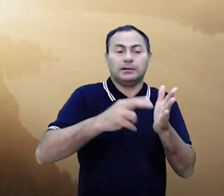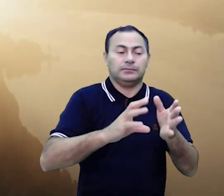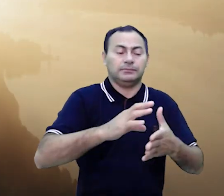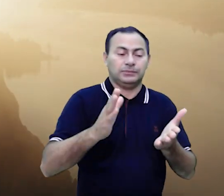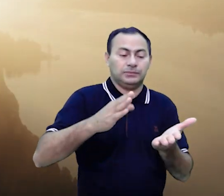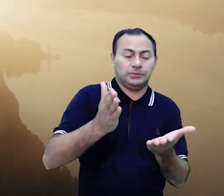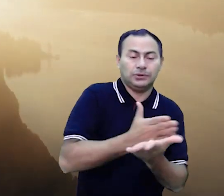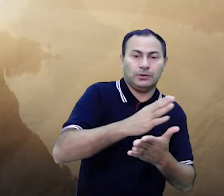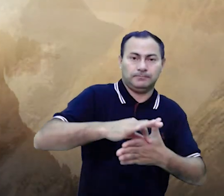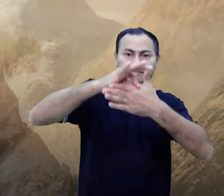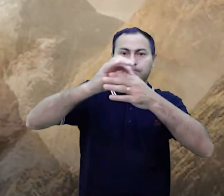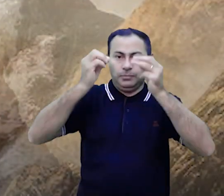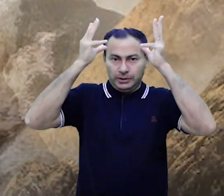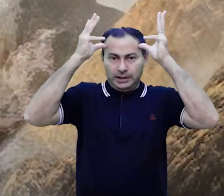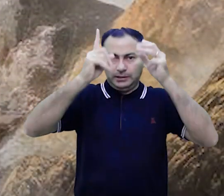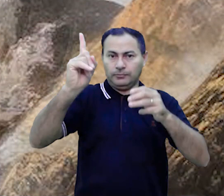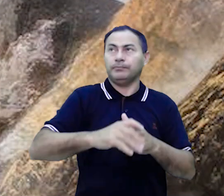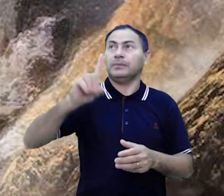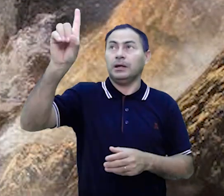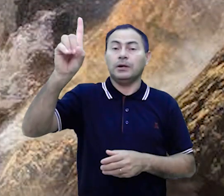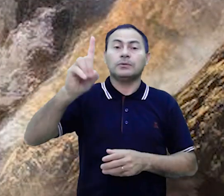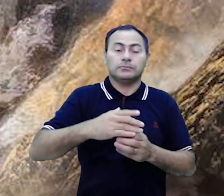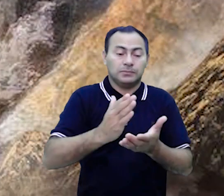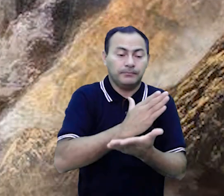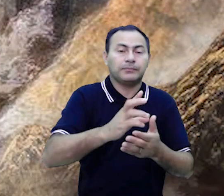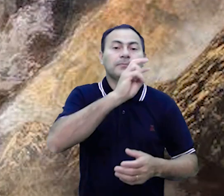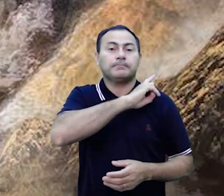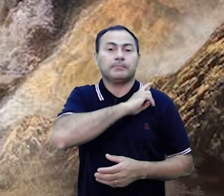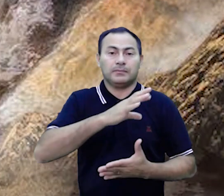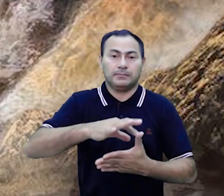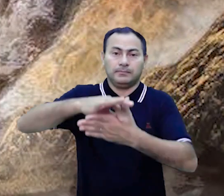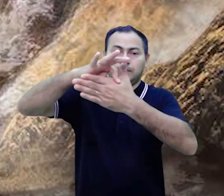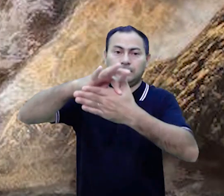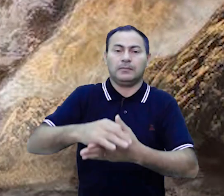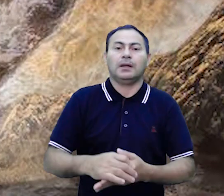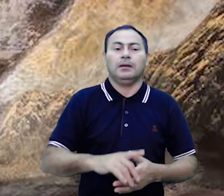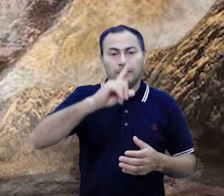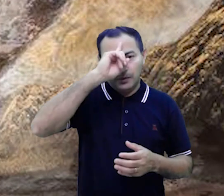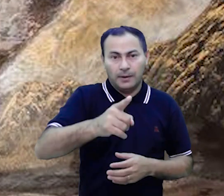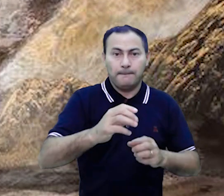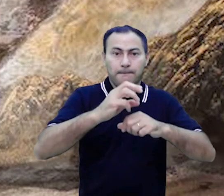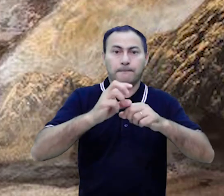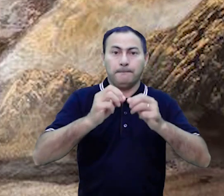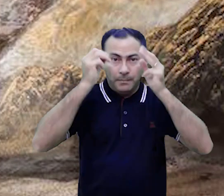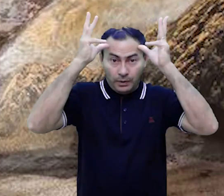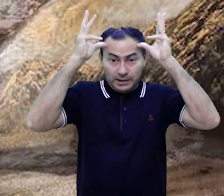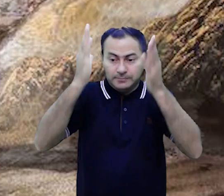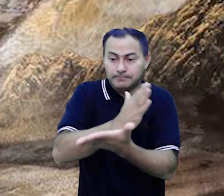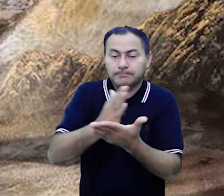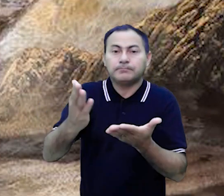Deus tirou a liderança de Moisés. Significa que Deus dividiu a responsabilidade da liderança. Ele ordenou que